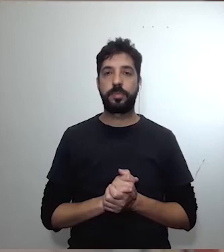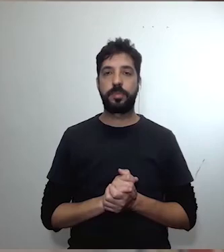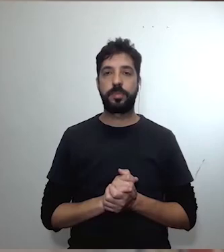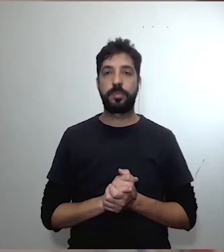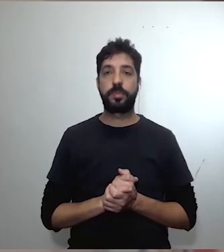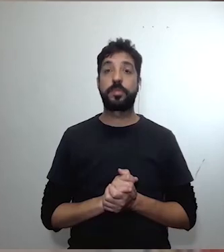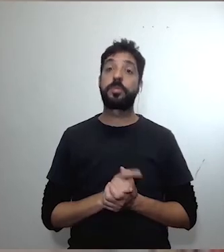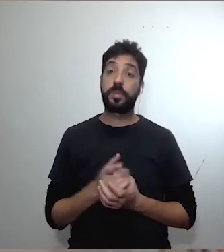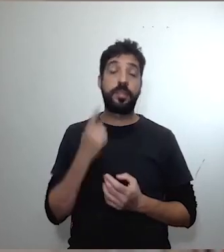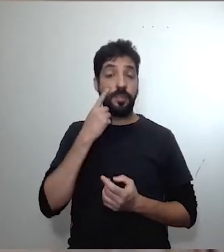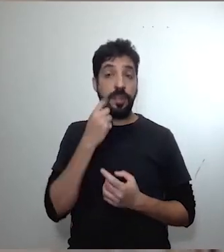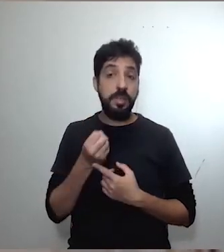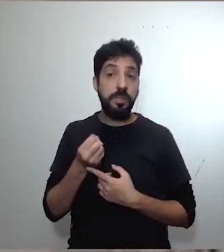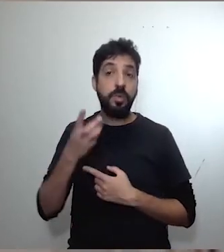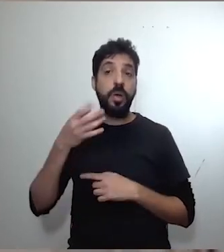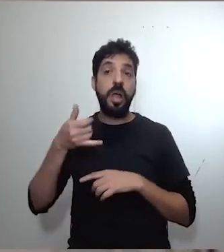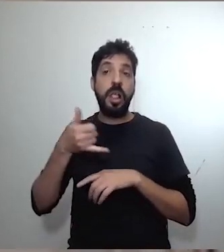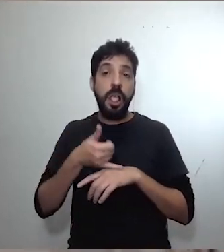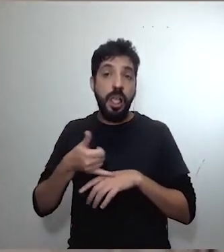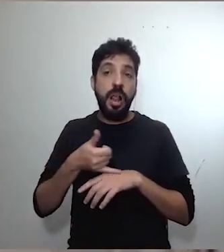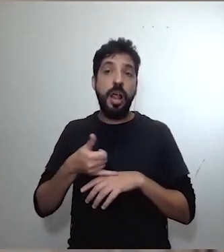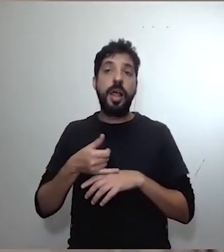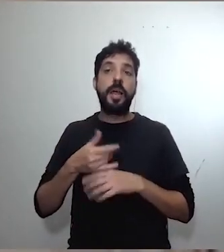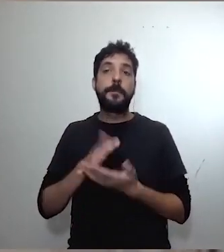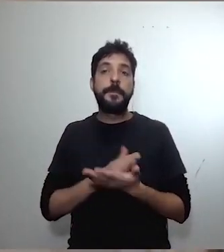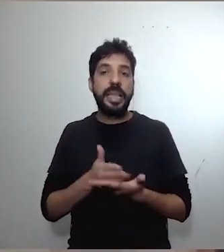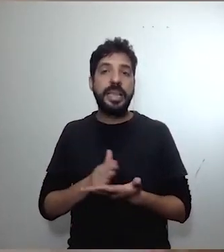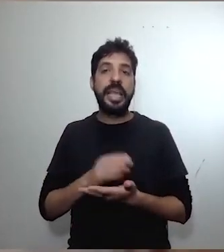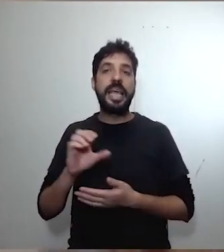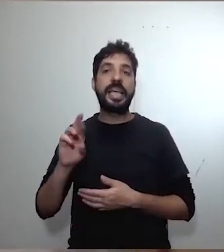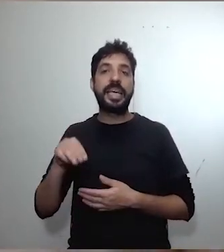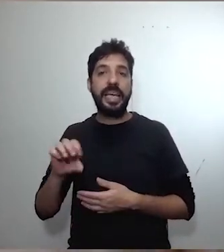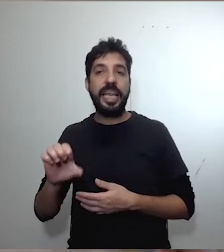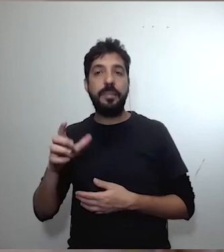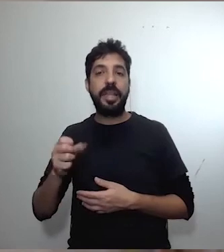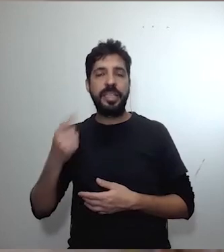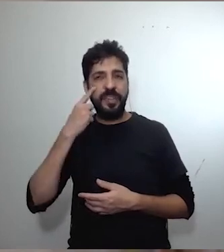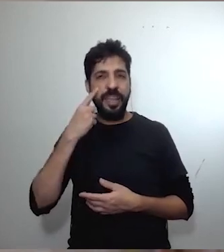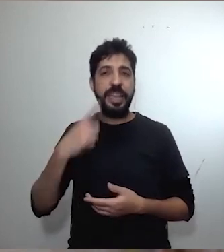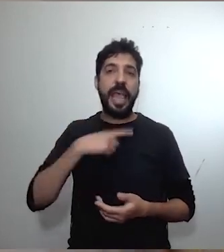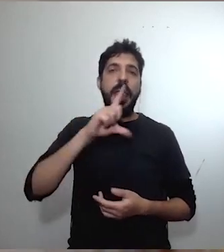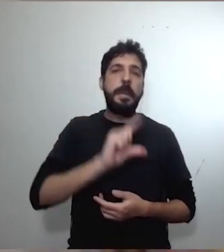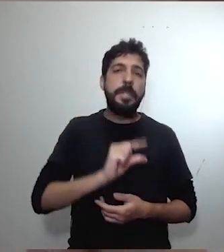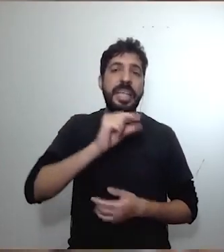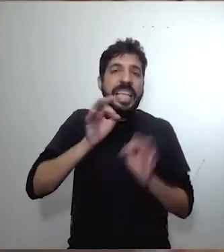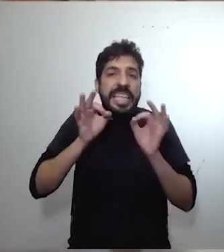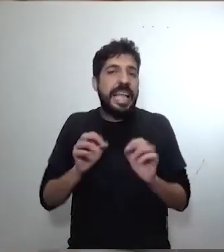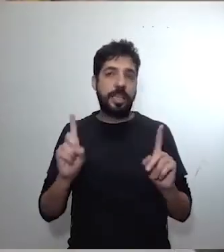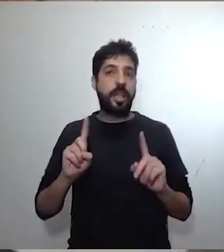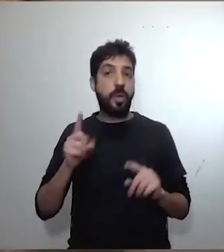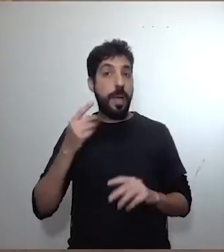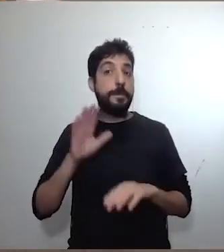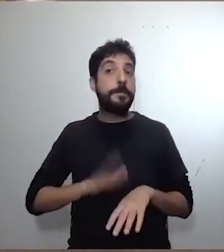Da quantidade de gordura que tiver na manteiga ou no creme de leite. Então não tem uma medida muito exata, não. É mais